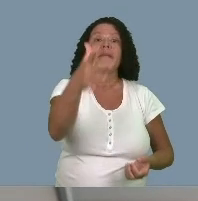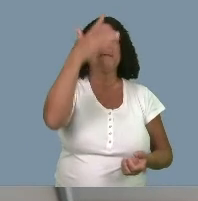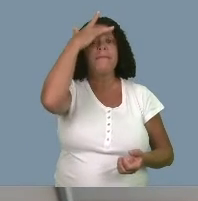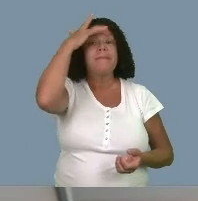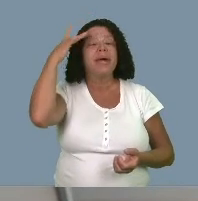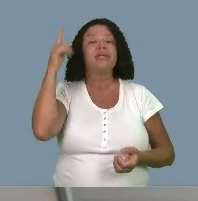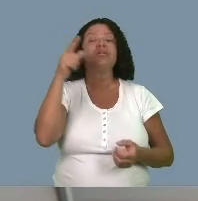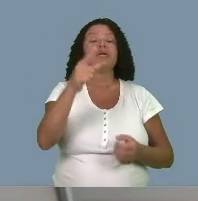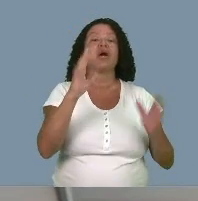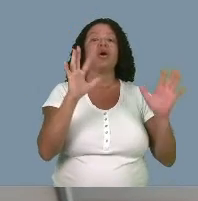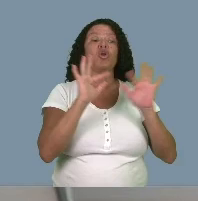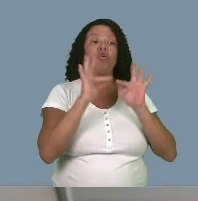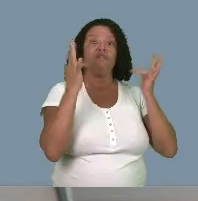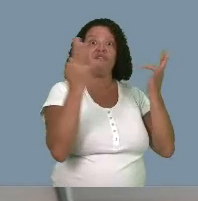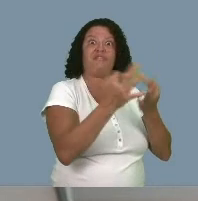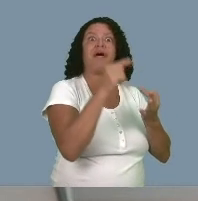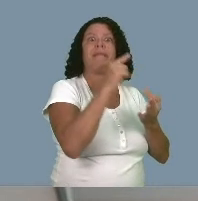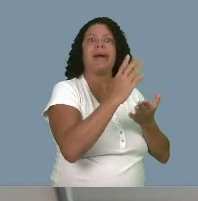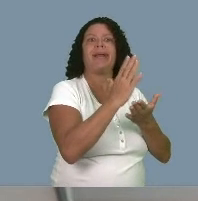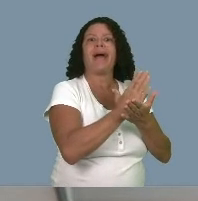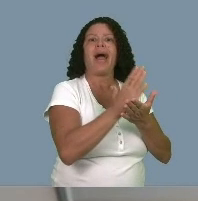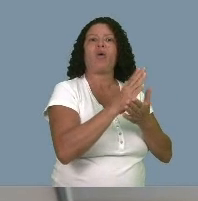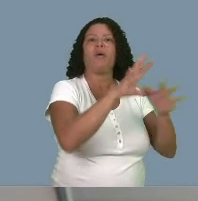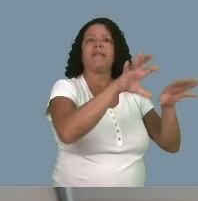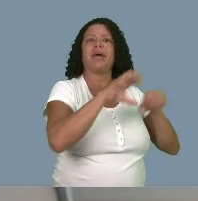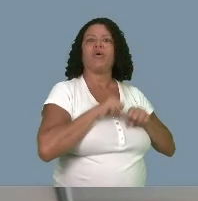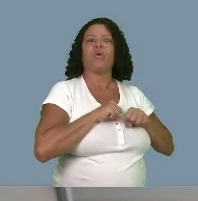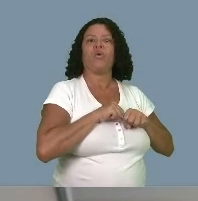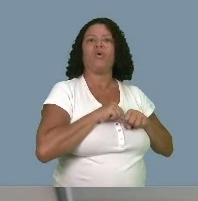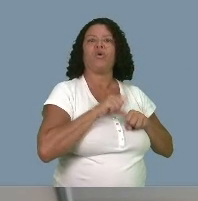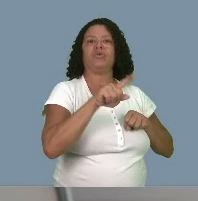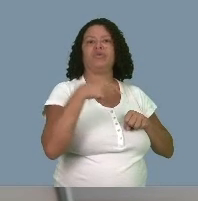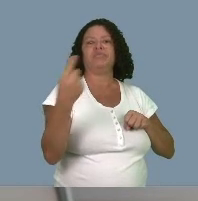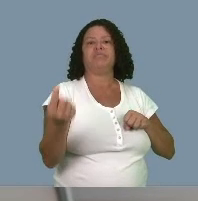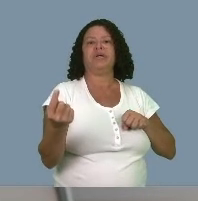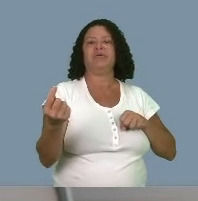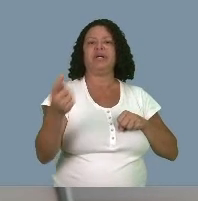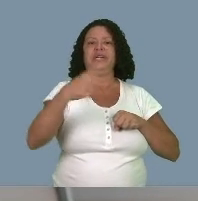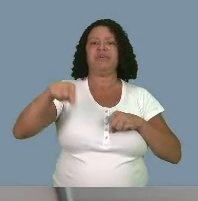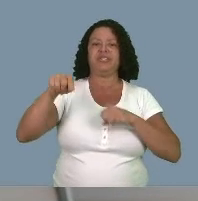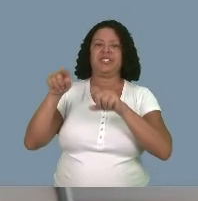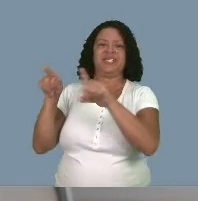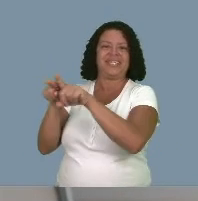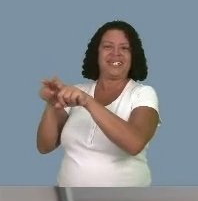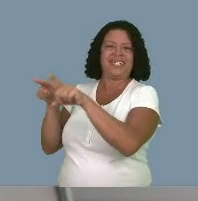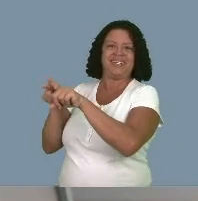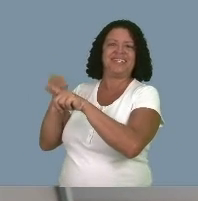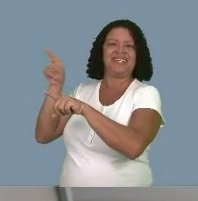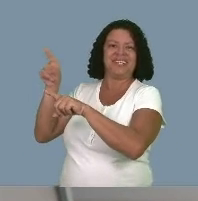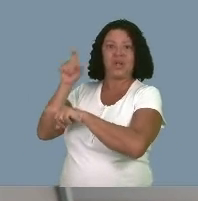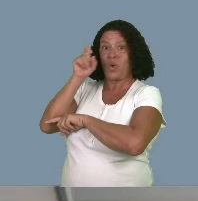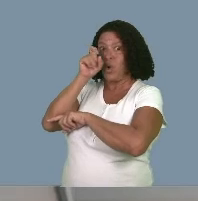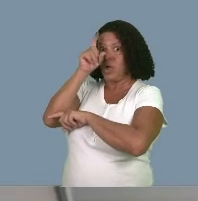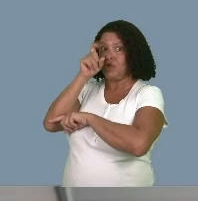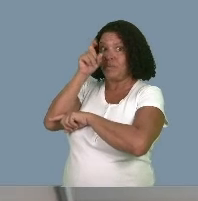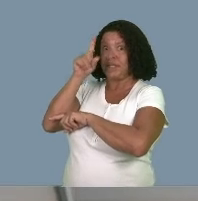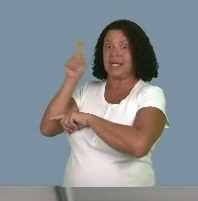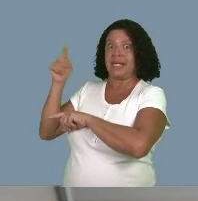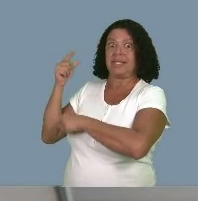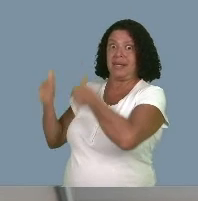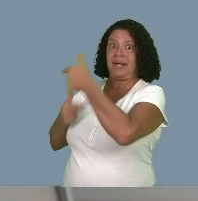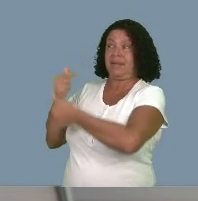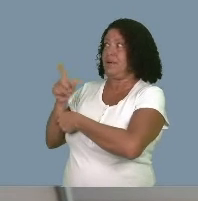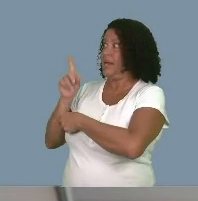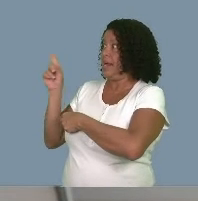numa mesma família, alguns se contaminaram e outros não? Ou então num hospital, né, em que alguns